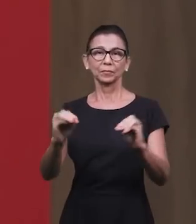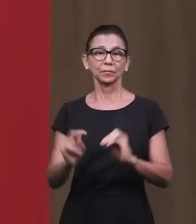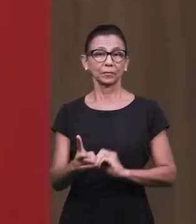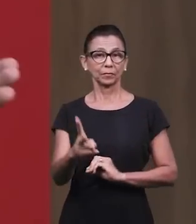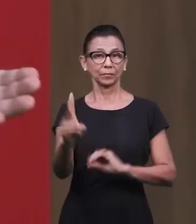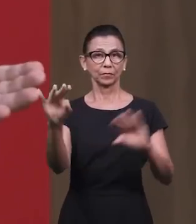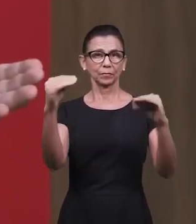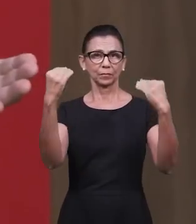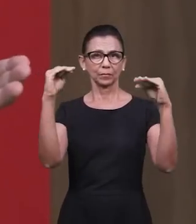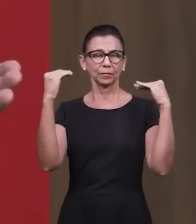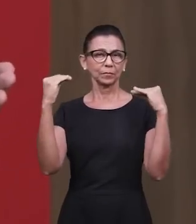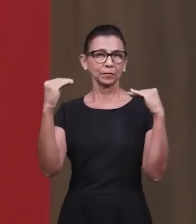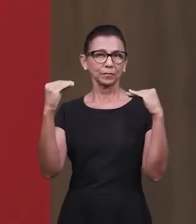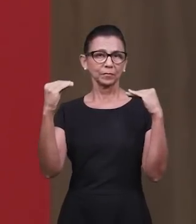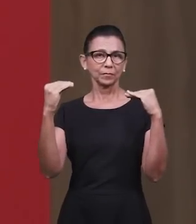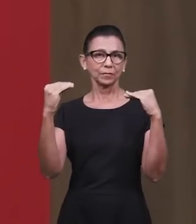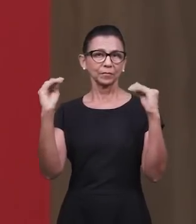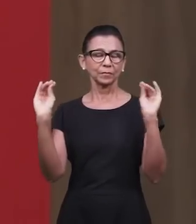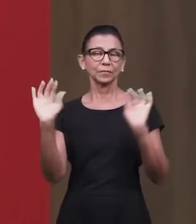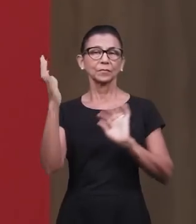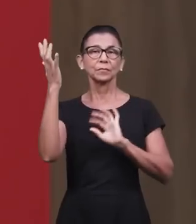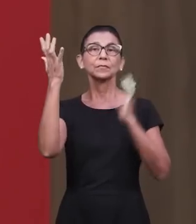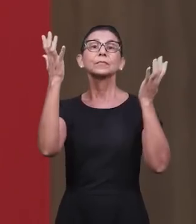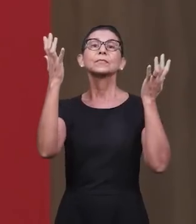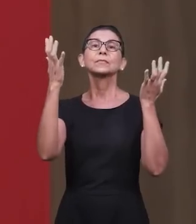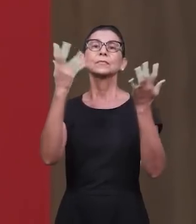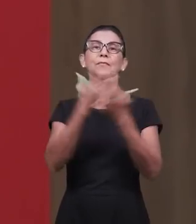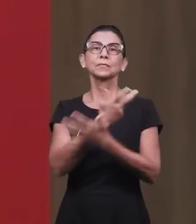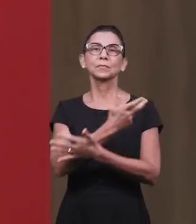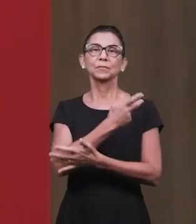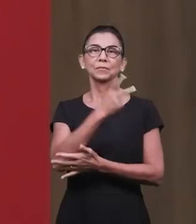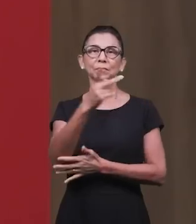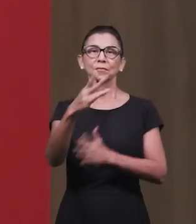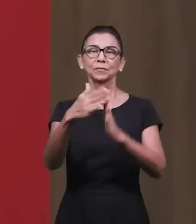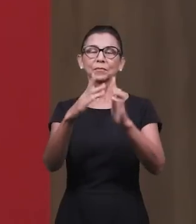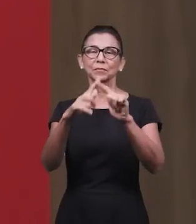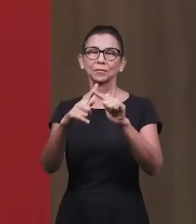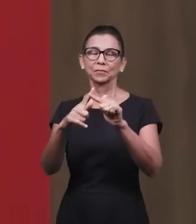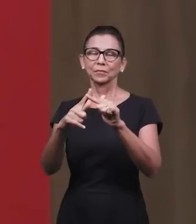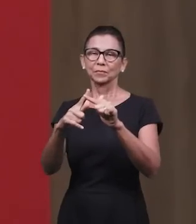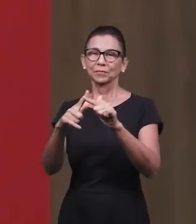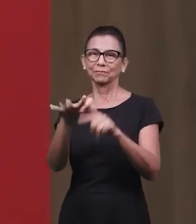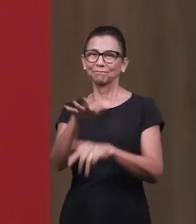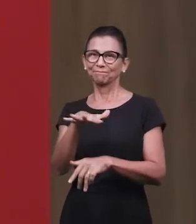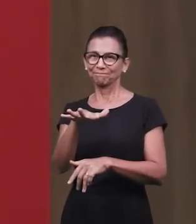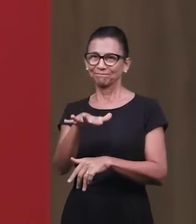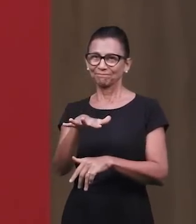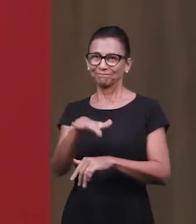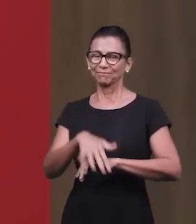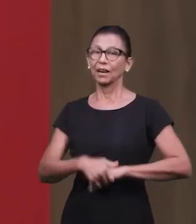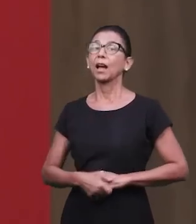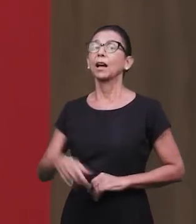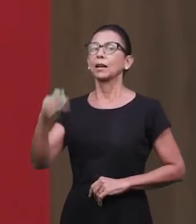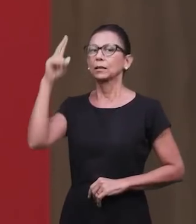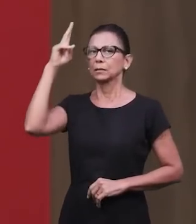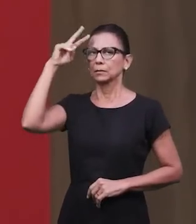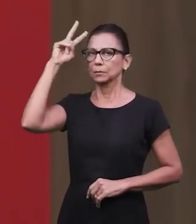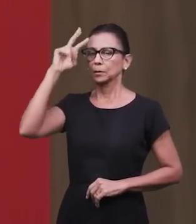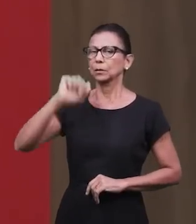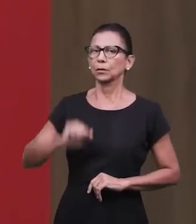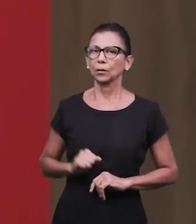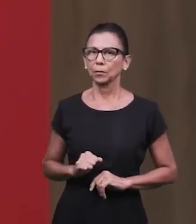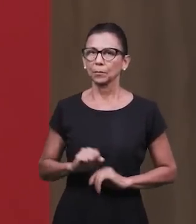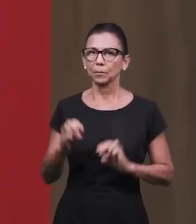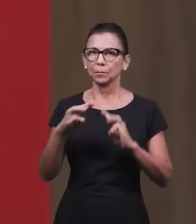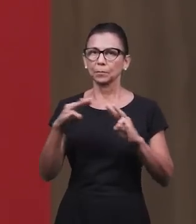irmãos e continue enviando para nós aqui o evento que aconteceu aí na sua igreja, aí da sua região. E lembramos, meus